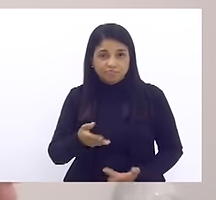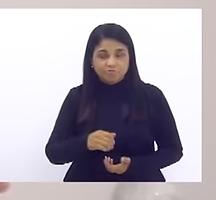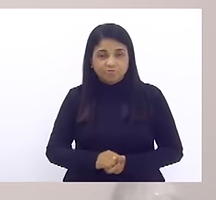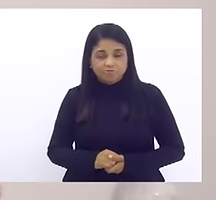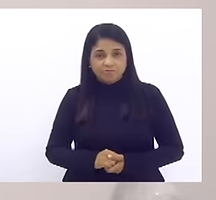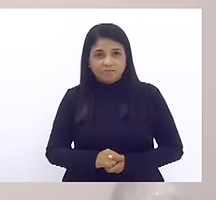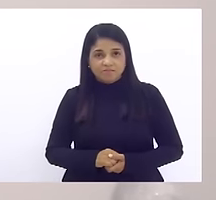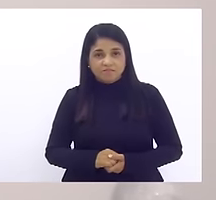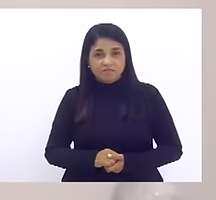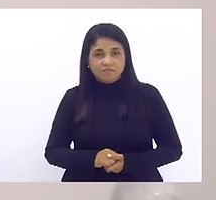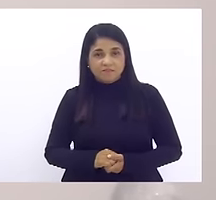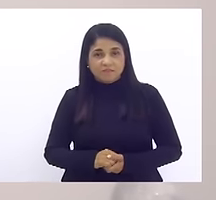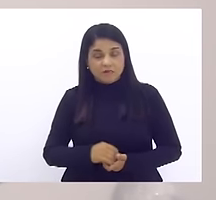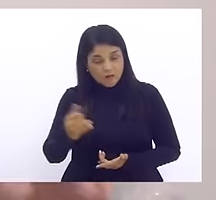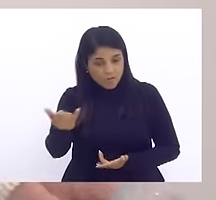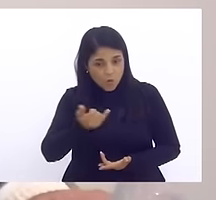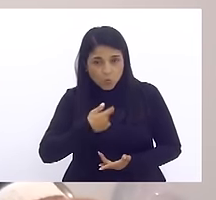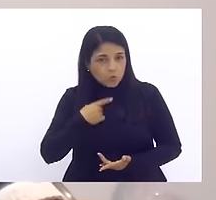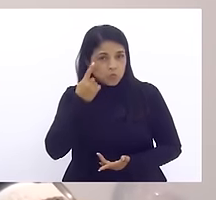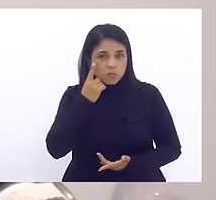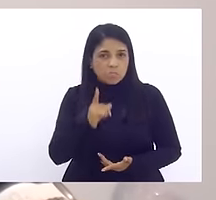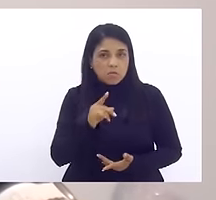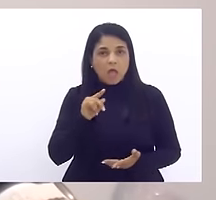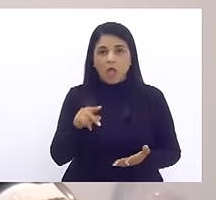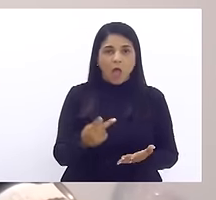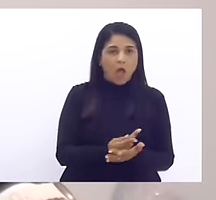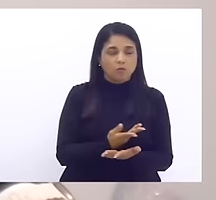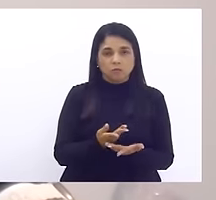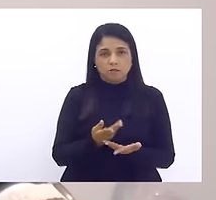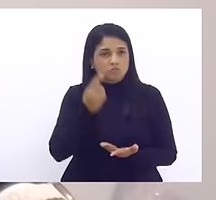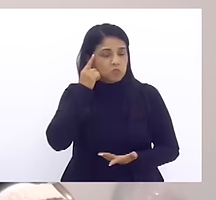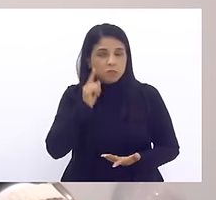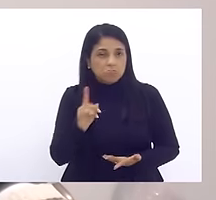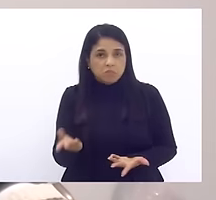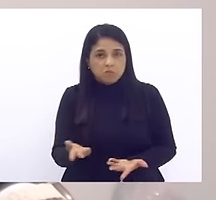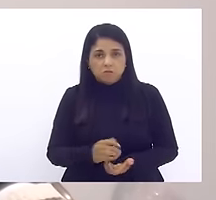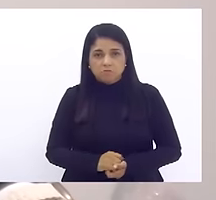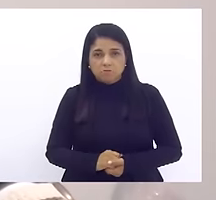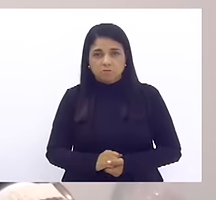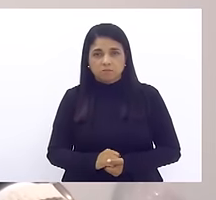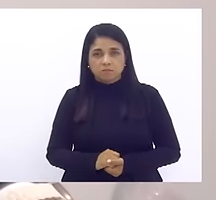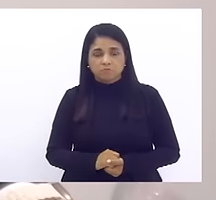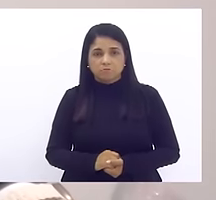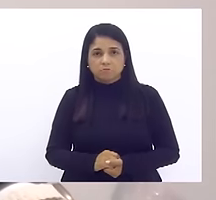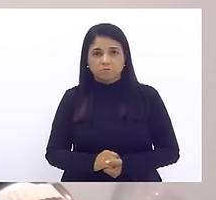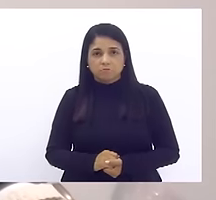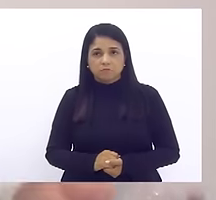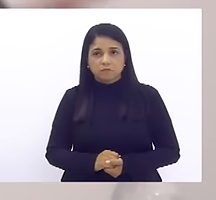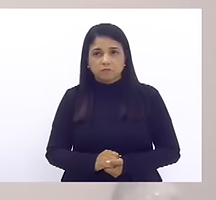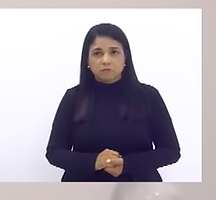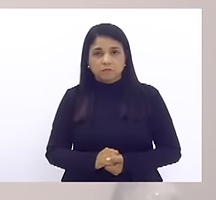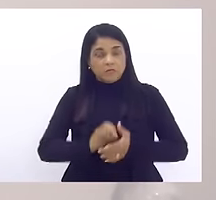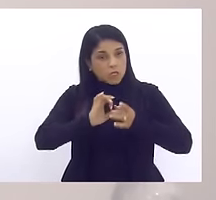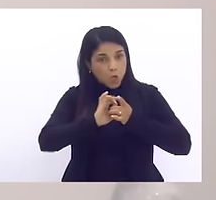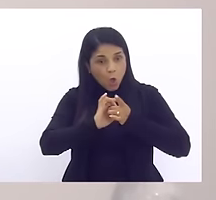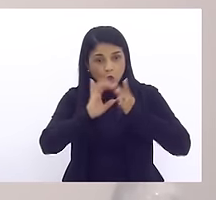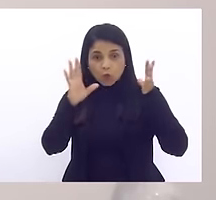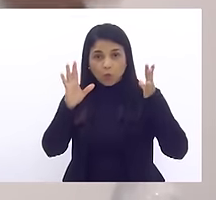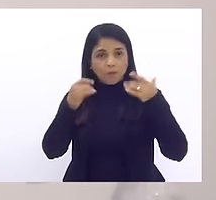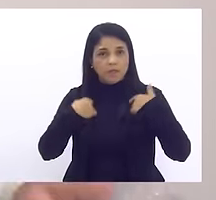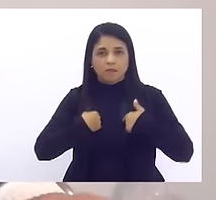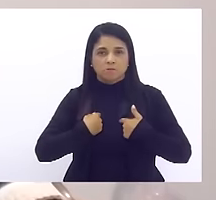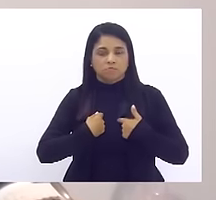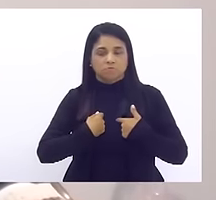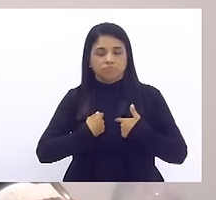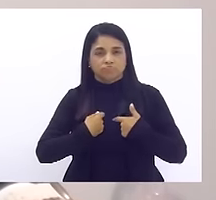e o governador afirmou que não sabia que nada disso estava acontecendo pô e deu autonomia mesmo sem precisar de